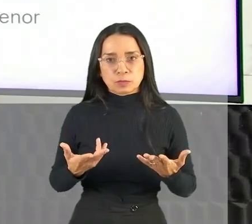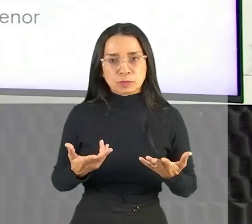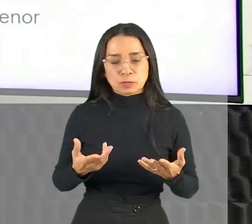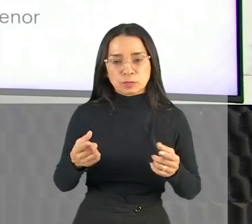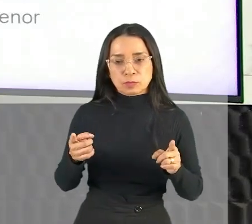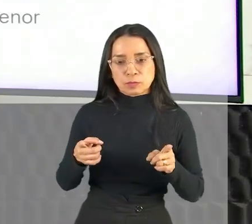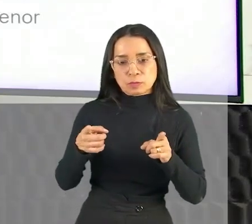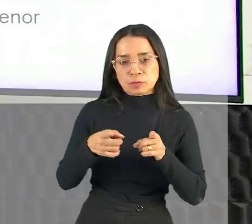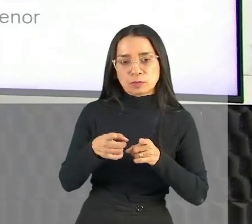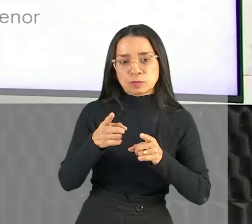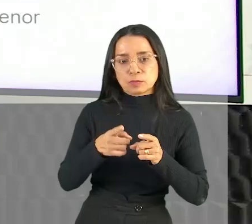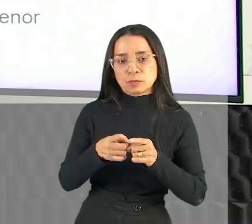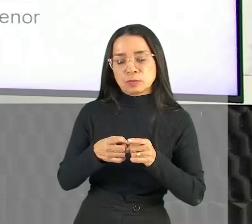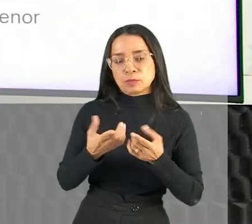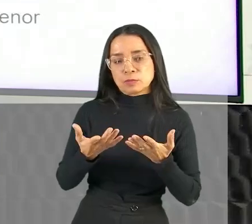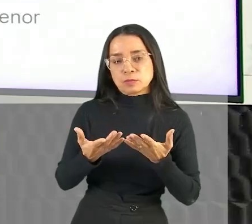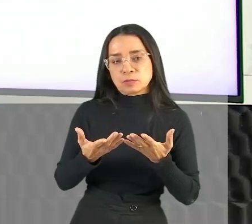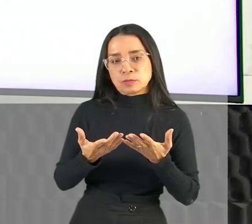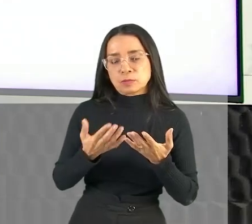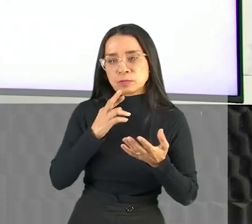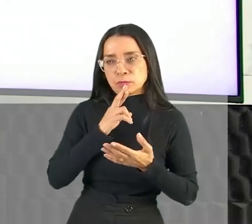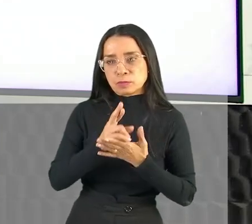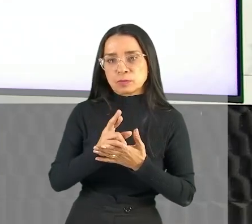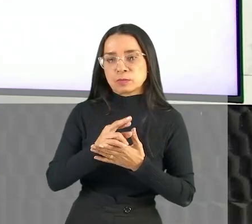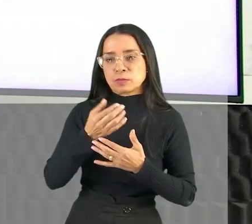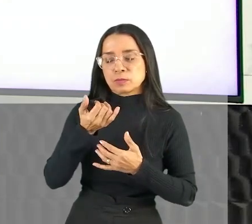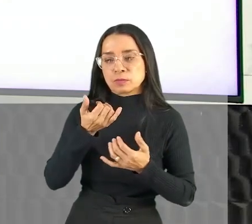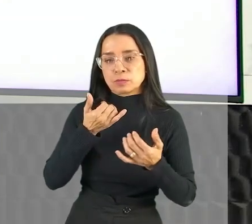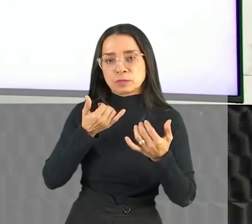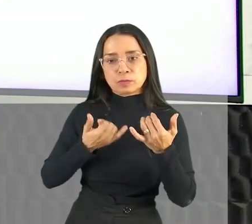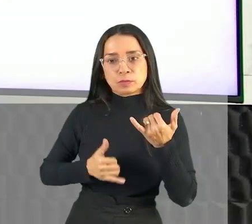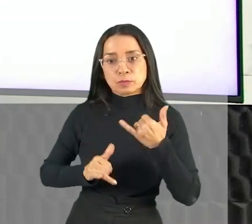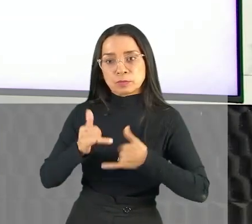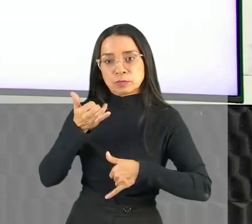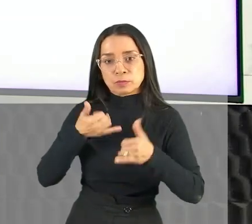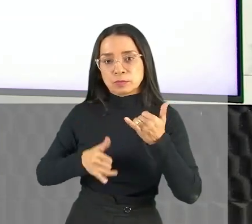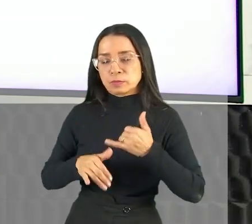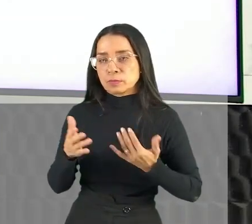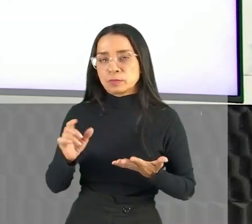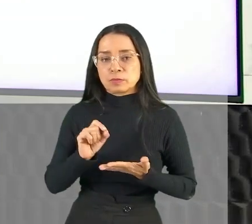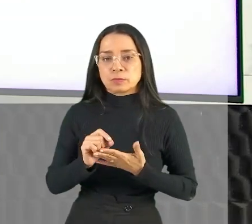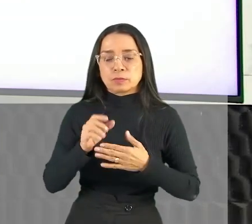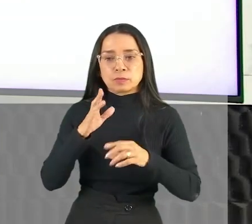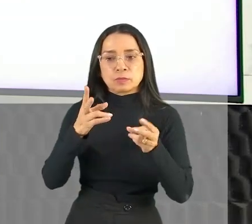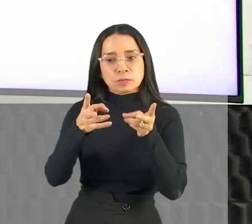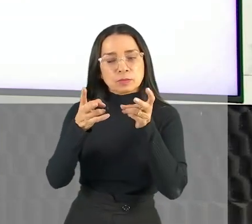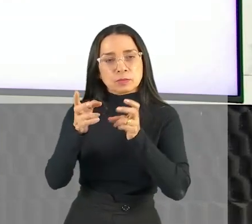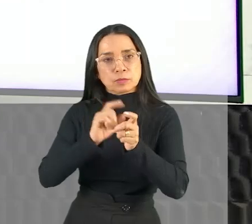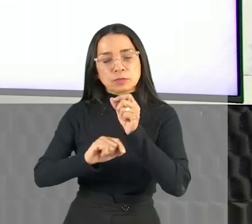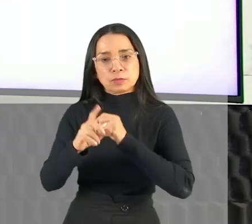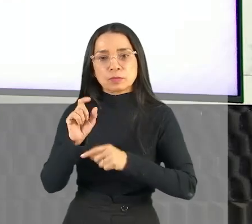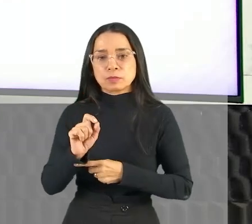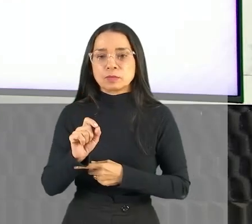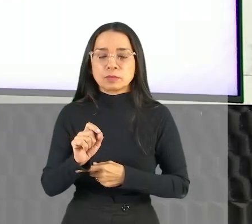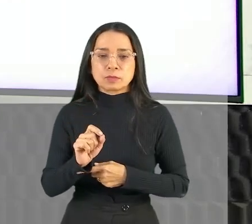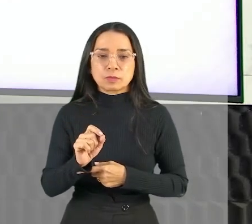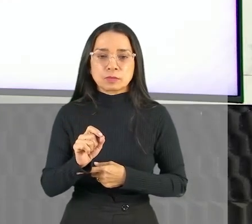falou de menor rendimento energético, ele não falou à toa, tá? Ele está chamando a atenção